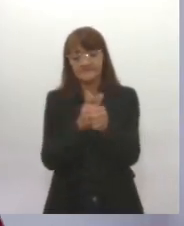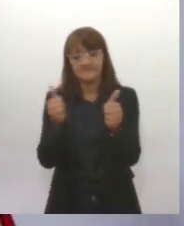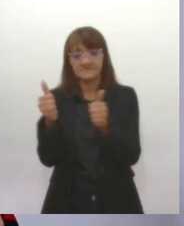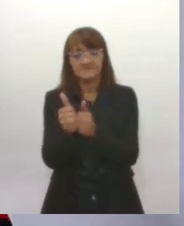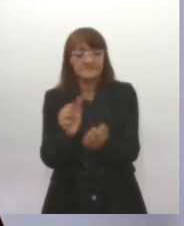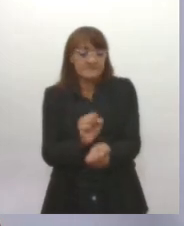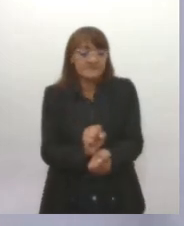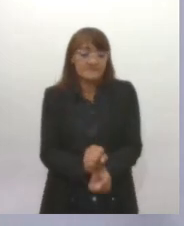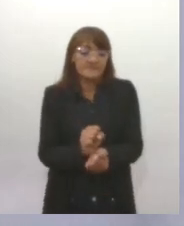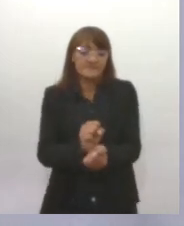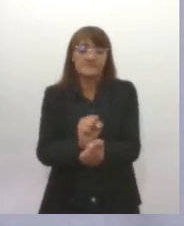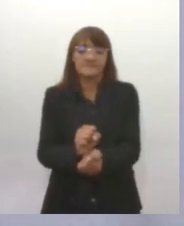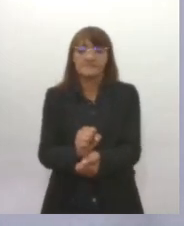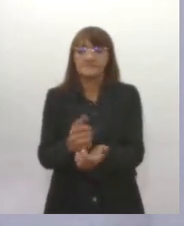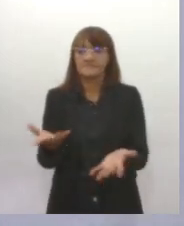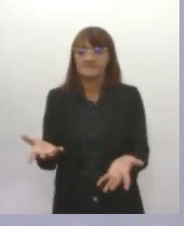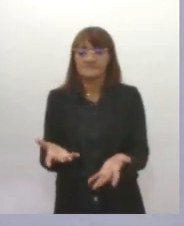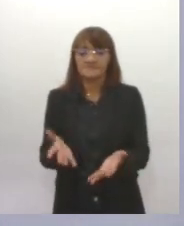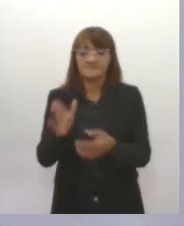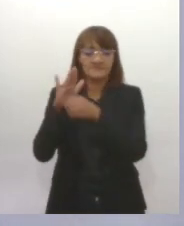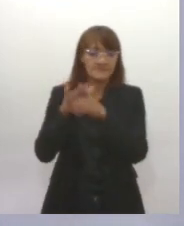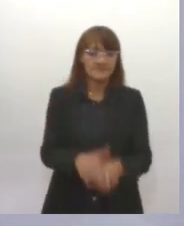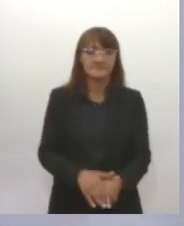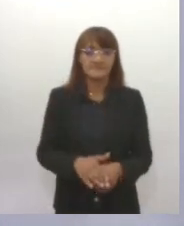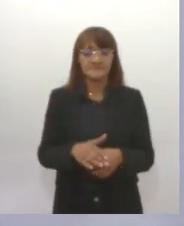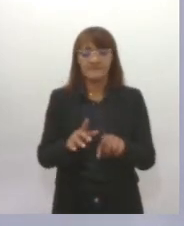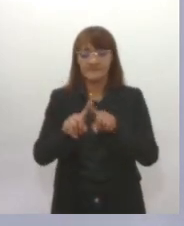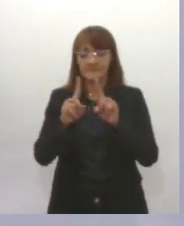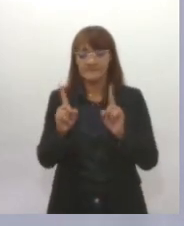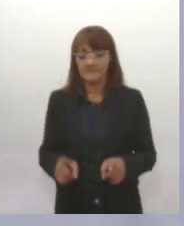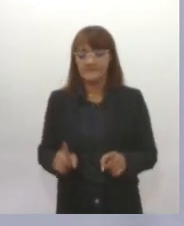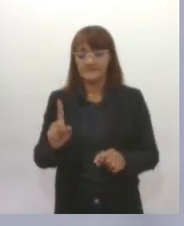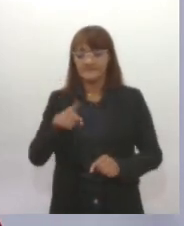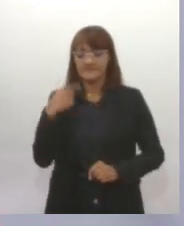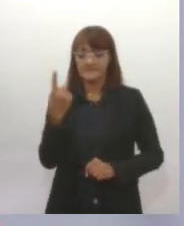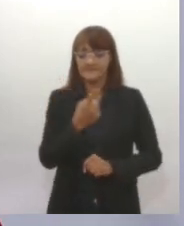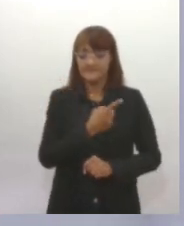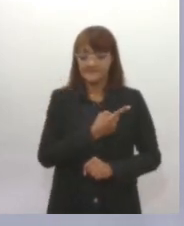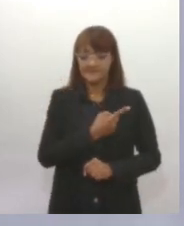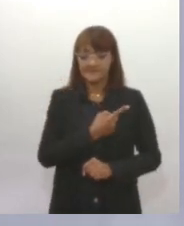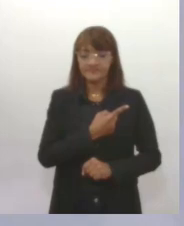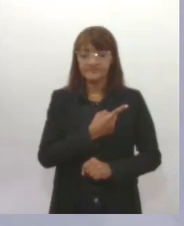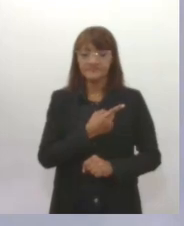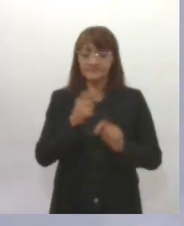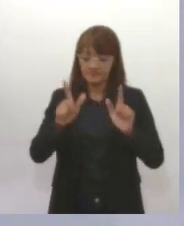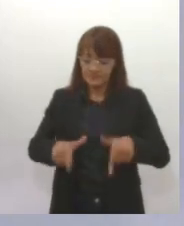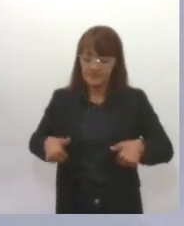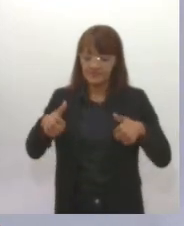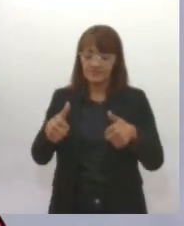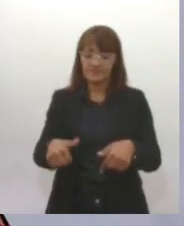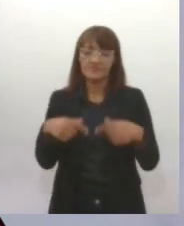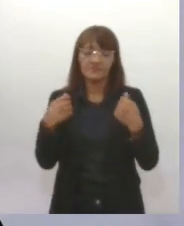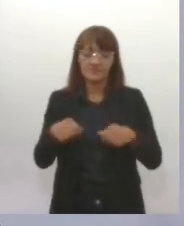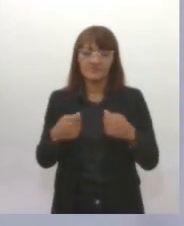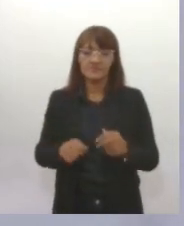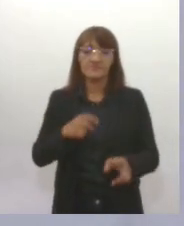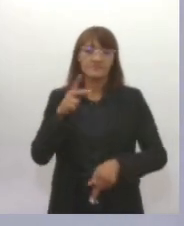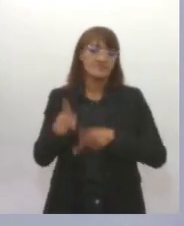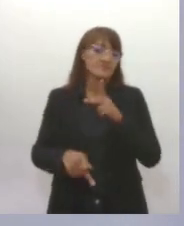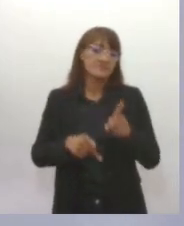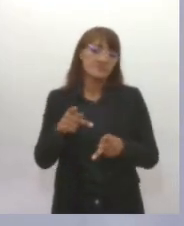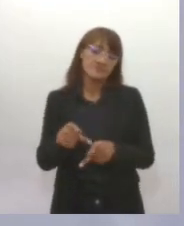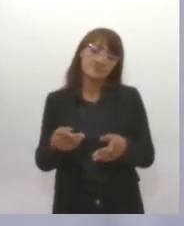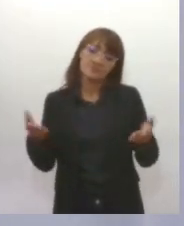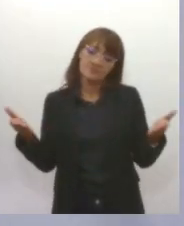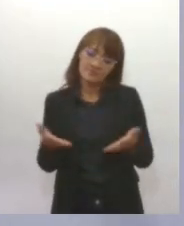e nós, né, parlamentares, precisamos lutar para que a população negra, que hoje, dentro das estatísticas